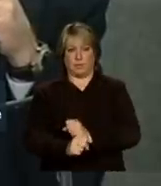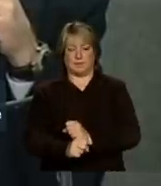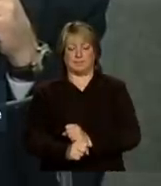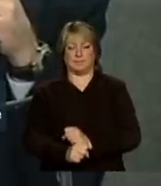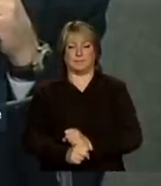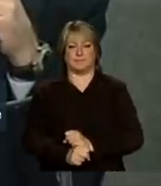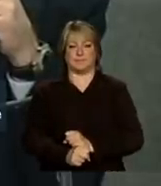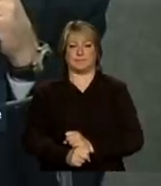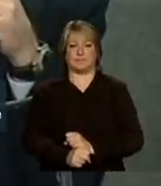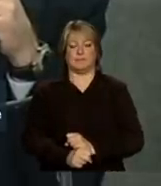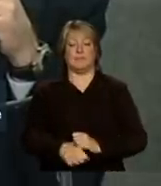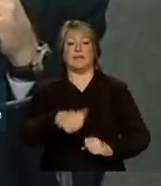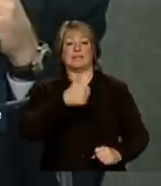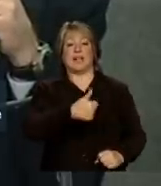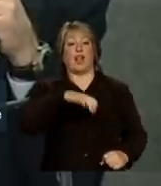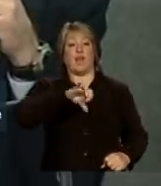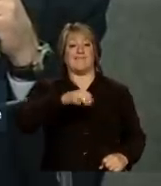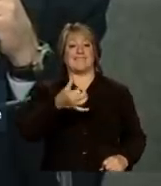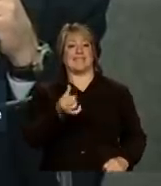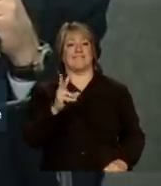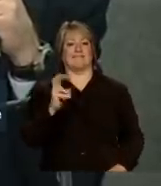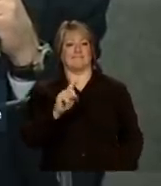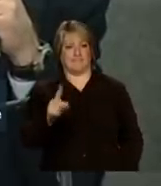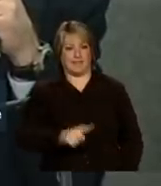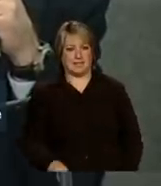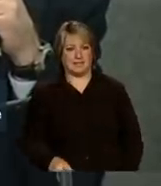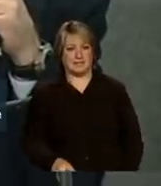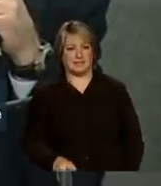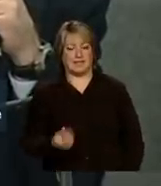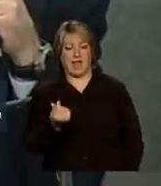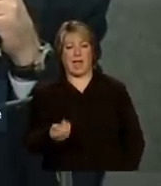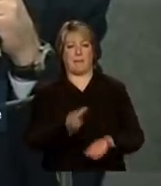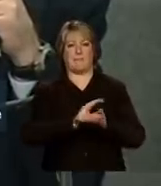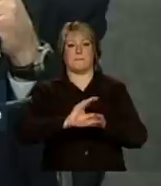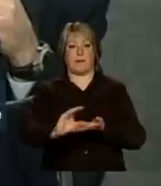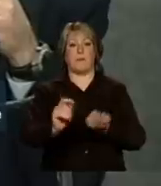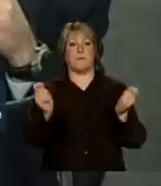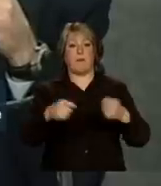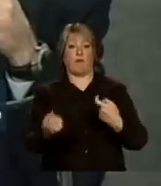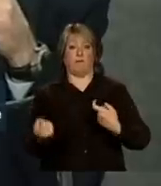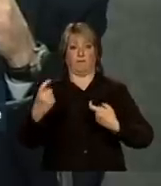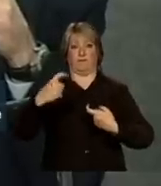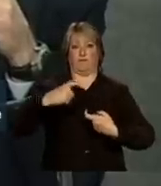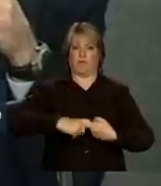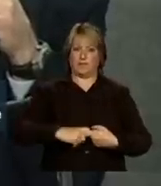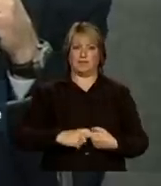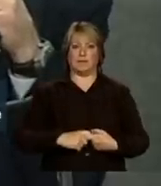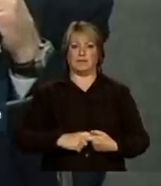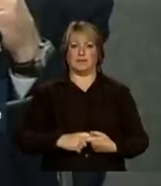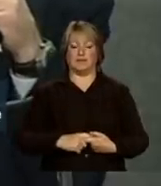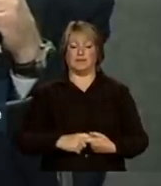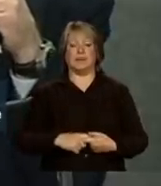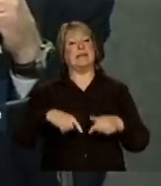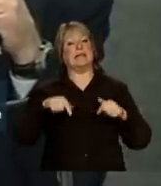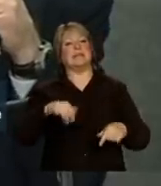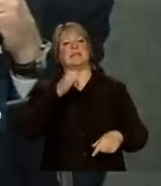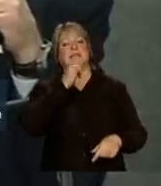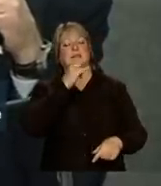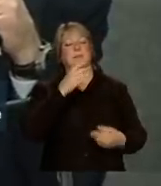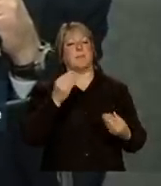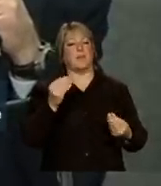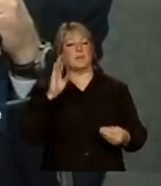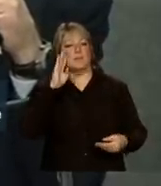de 196 vezes o capital investido pode retornar isso é um exemplo muito